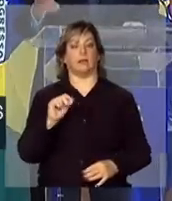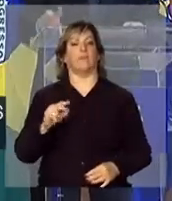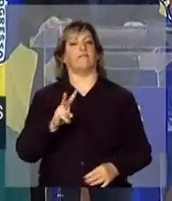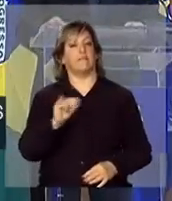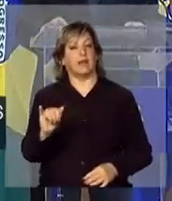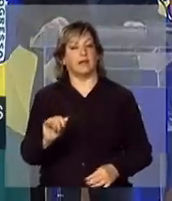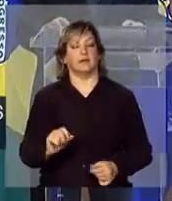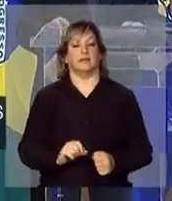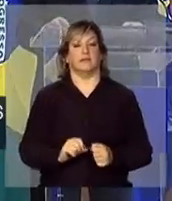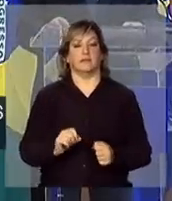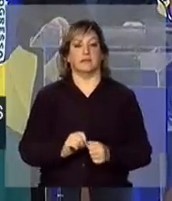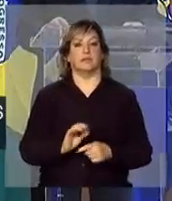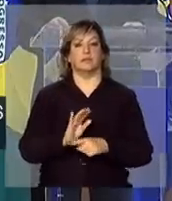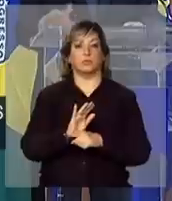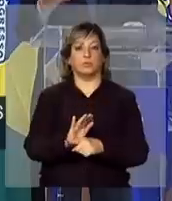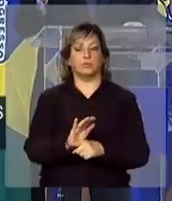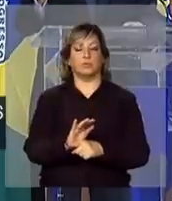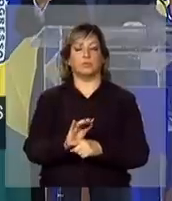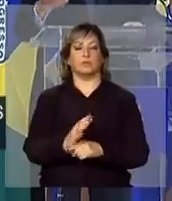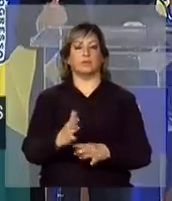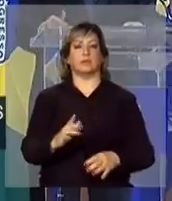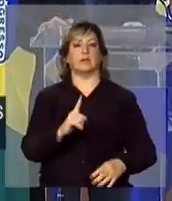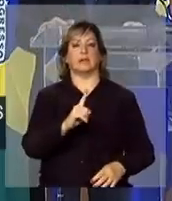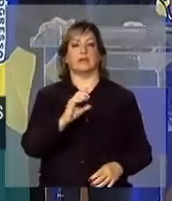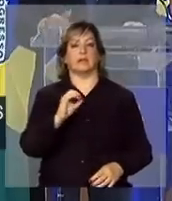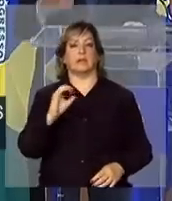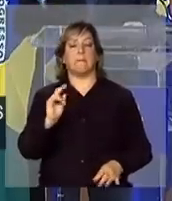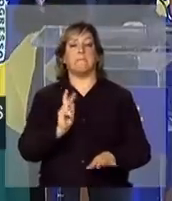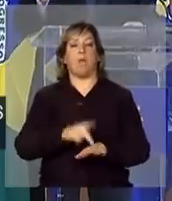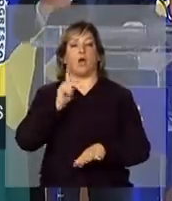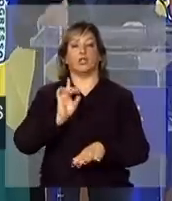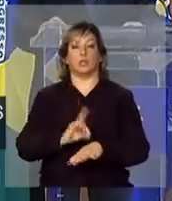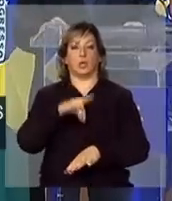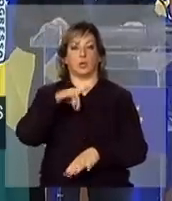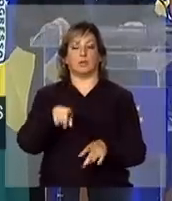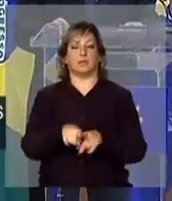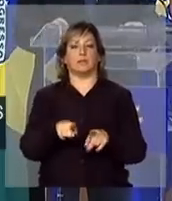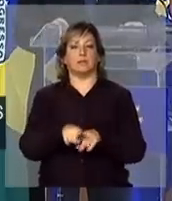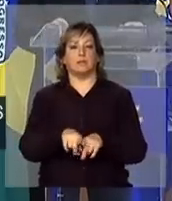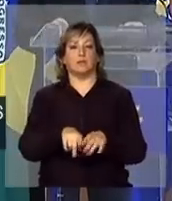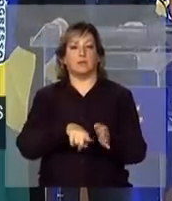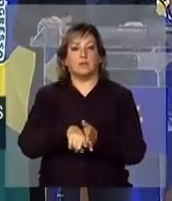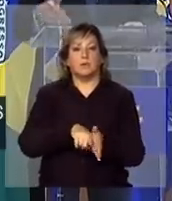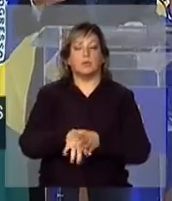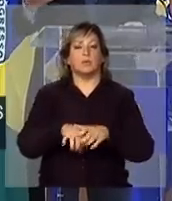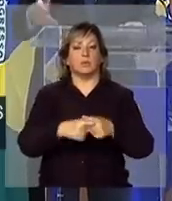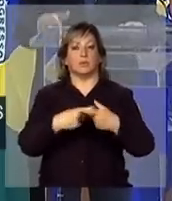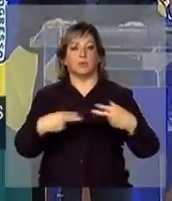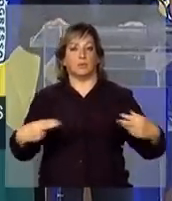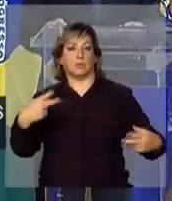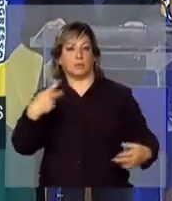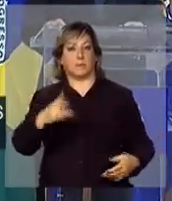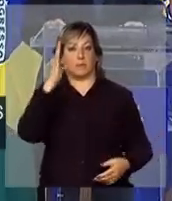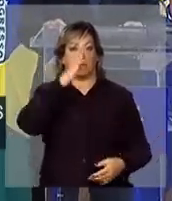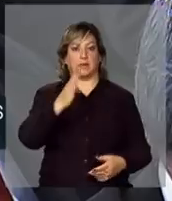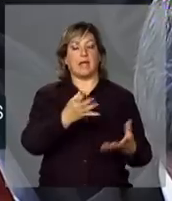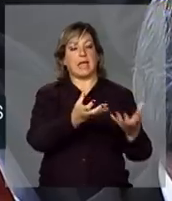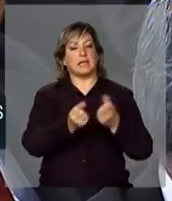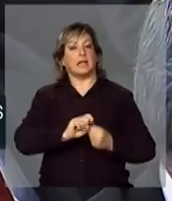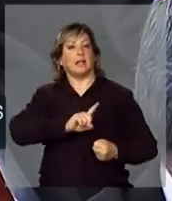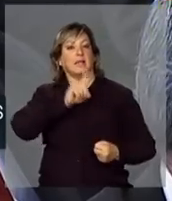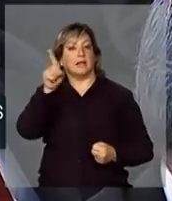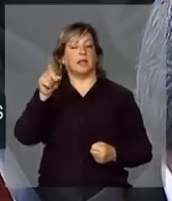vai permitir que cerca de 100 pós-doutorados e investigadores séniores brasileiros sejam recebidos